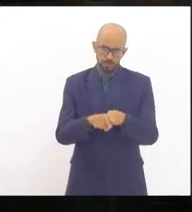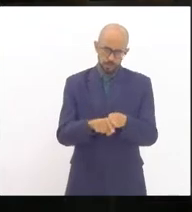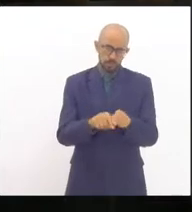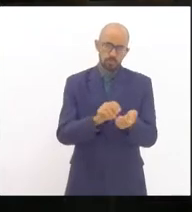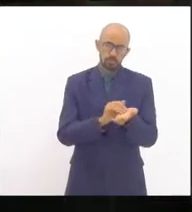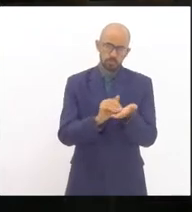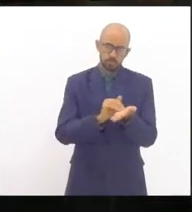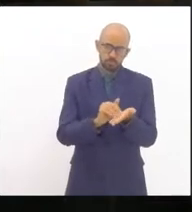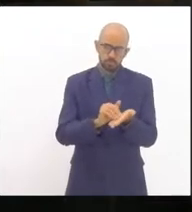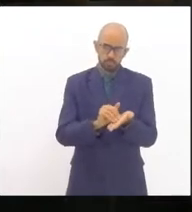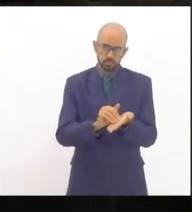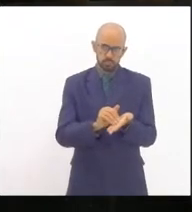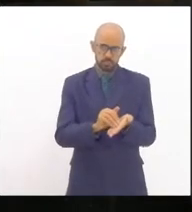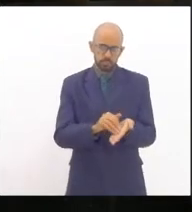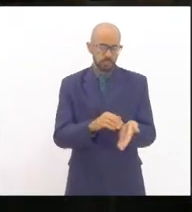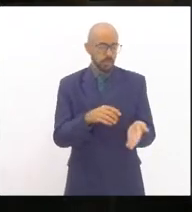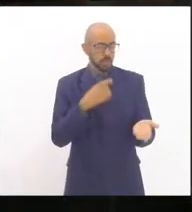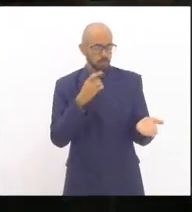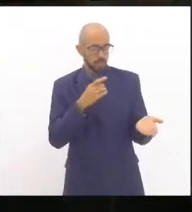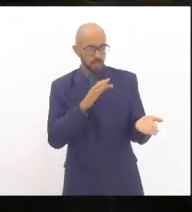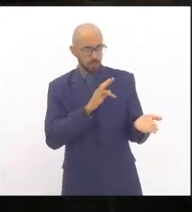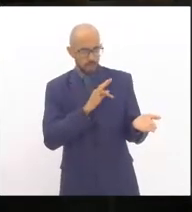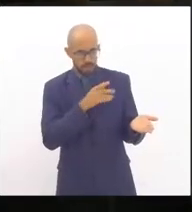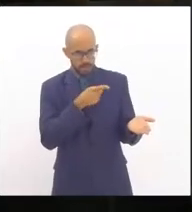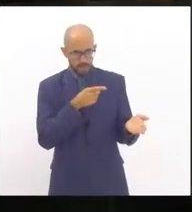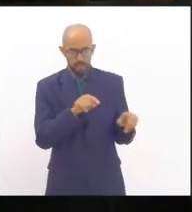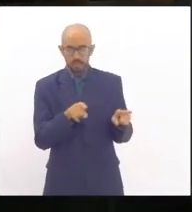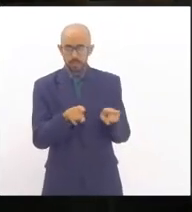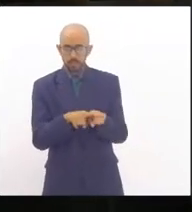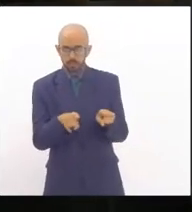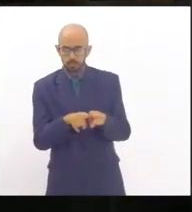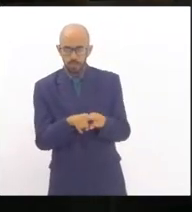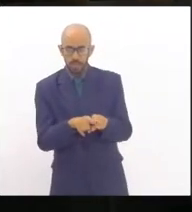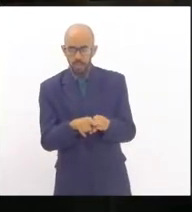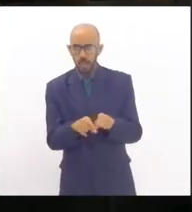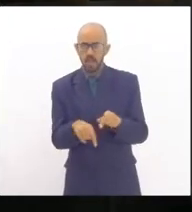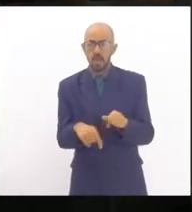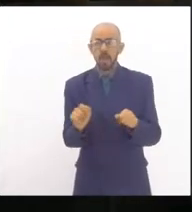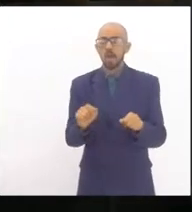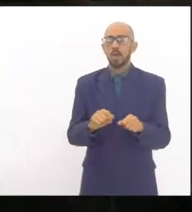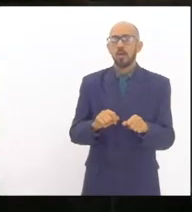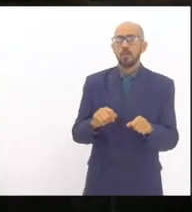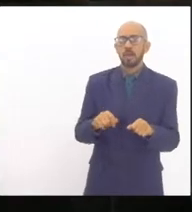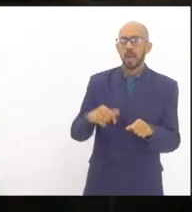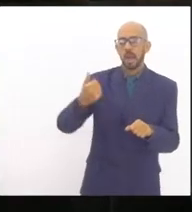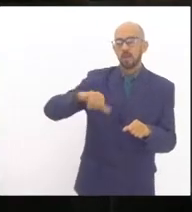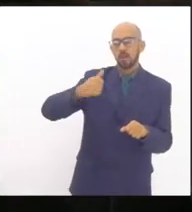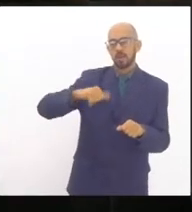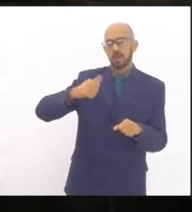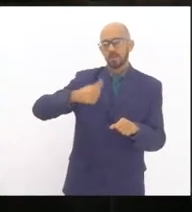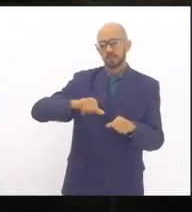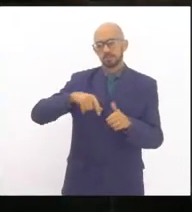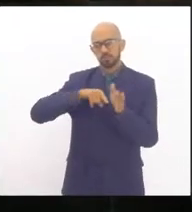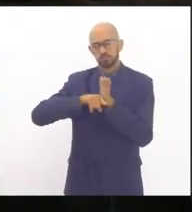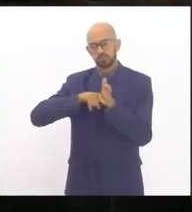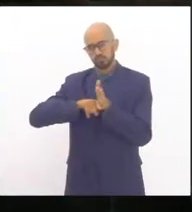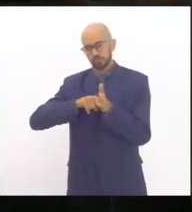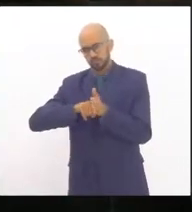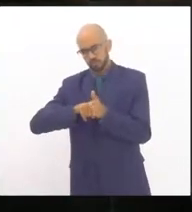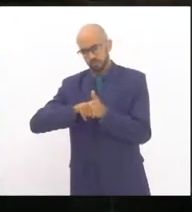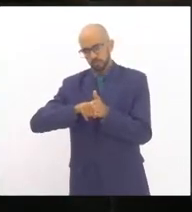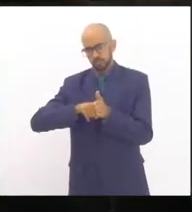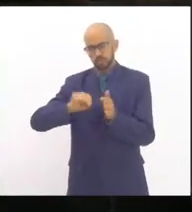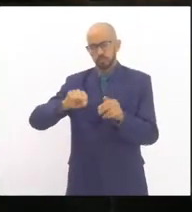deputada Martha Rocha até análise de Diagnósticos sobre impactos e resultados